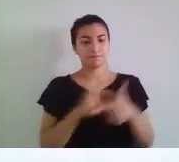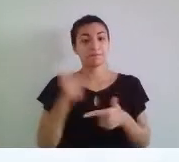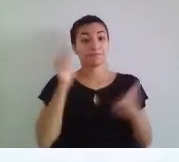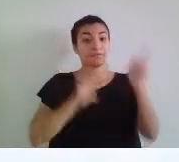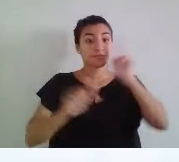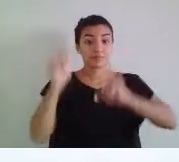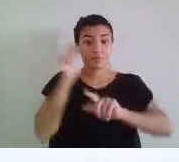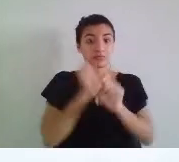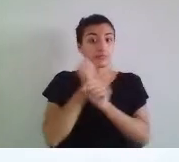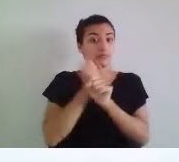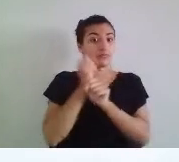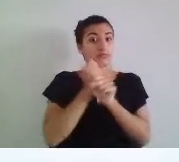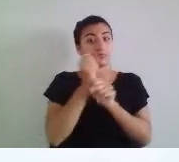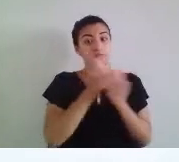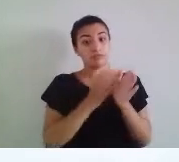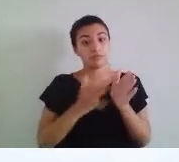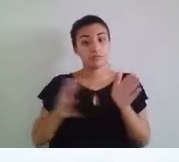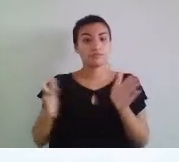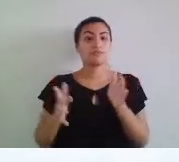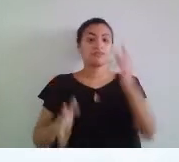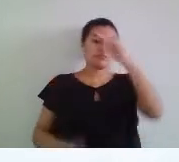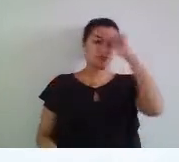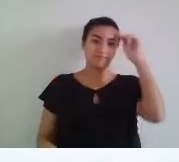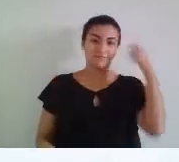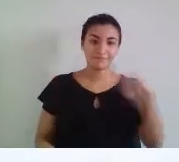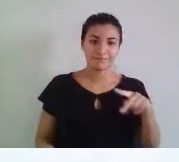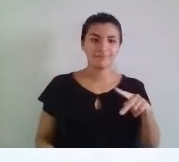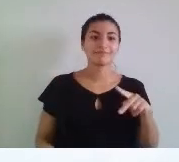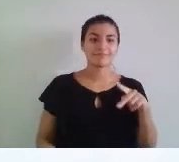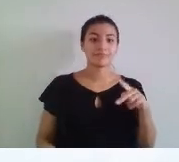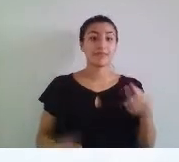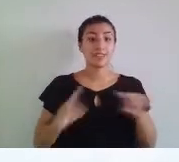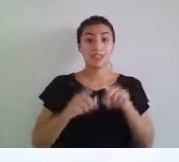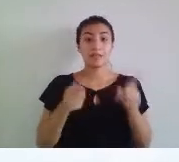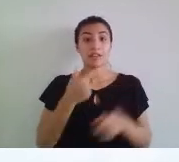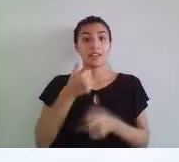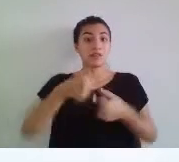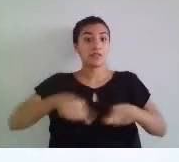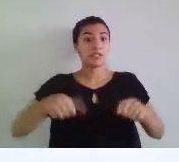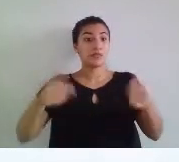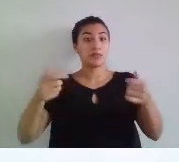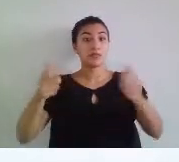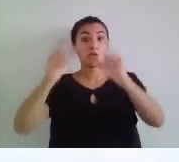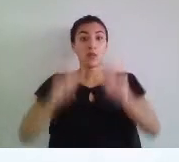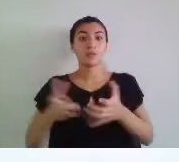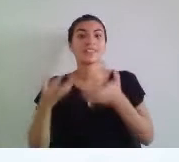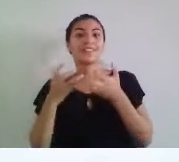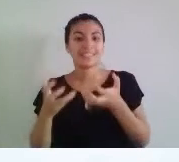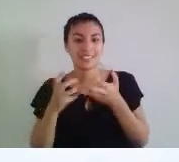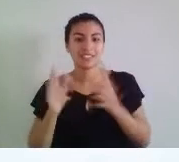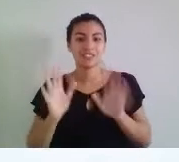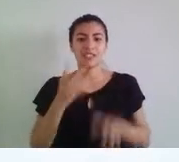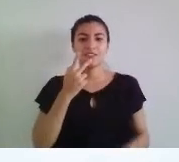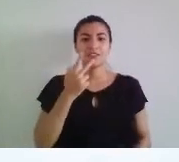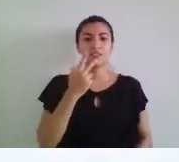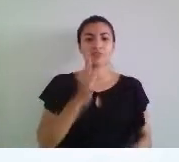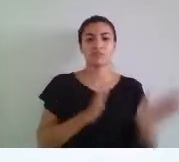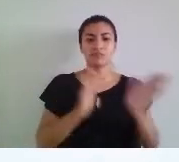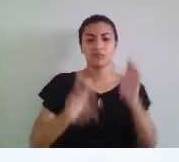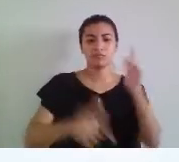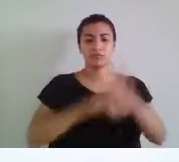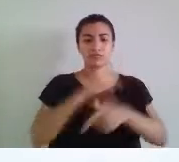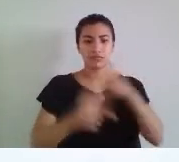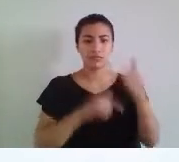né? A duras penas, e nem estávamos aonde queríamos estar. Você acabou de dizer que o direito do trabalho ele nos dá